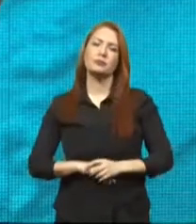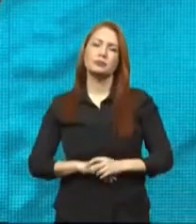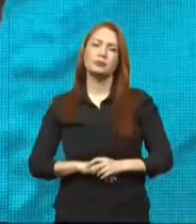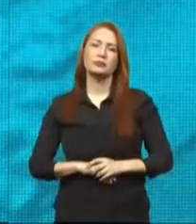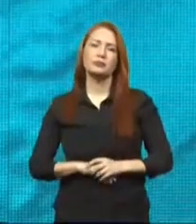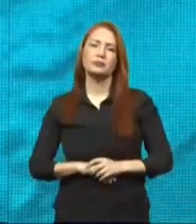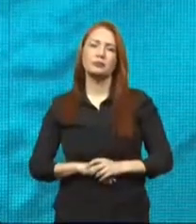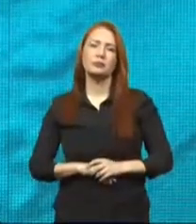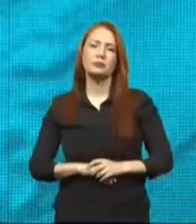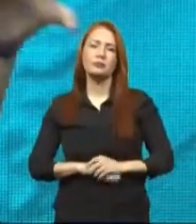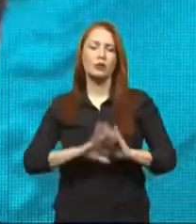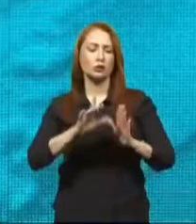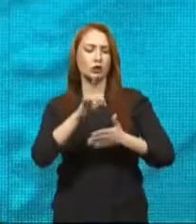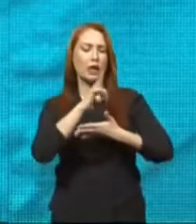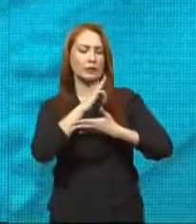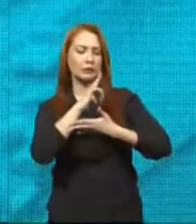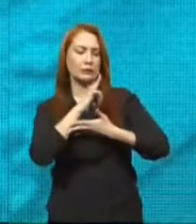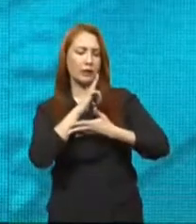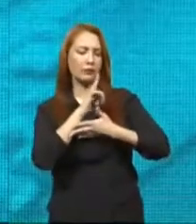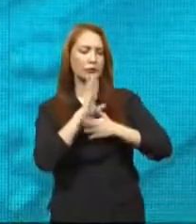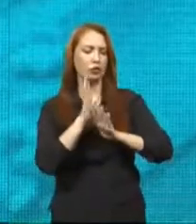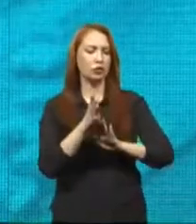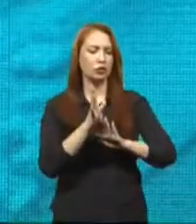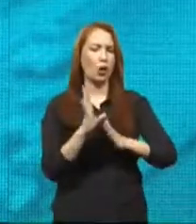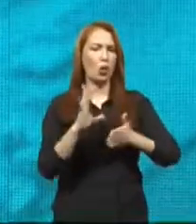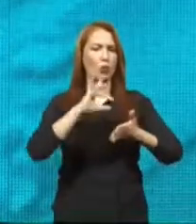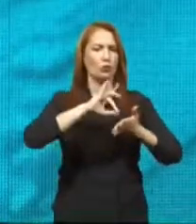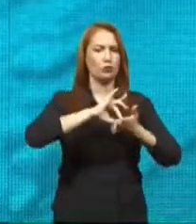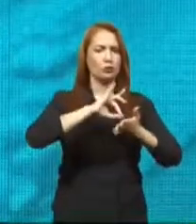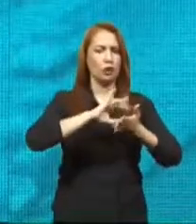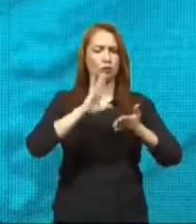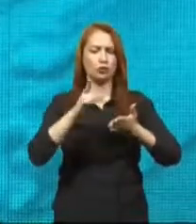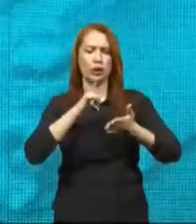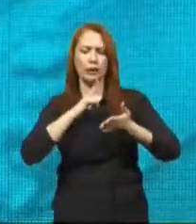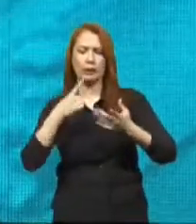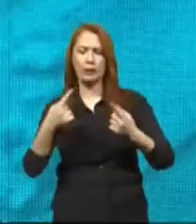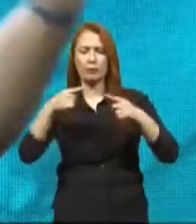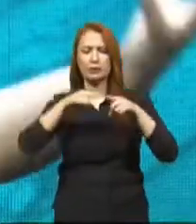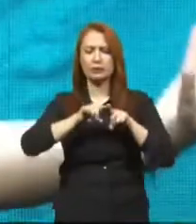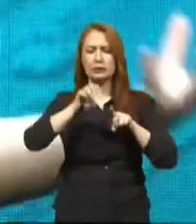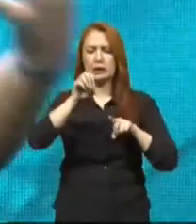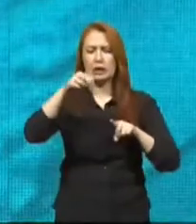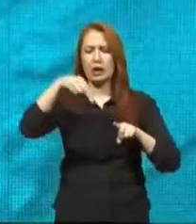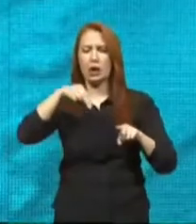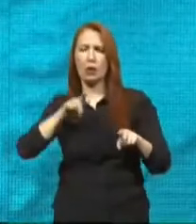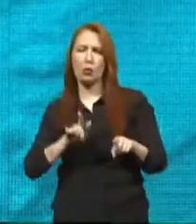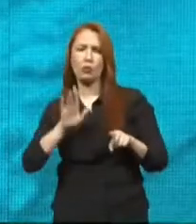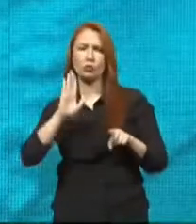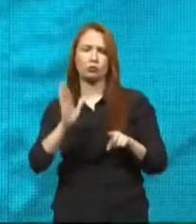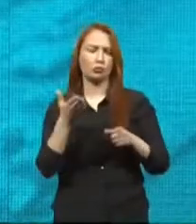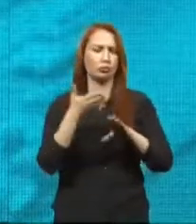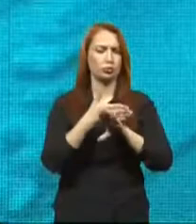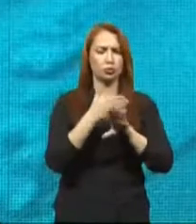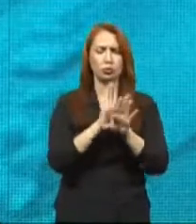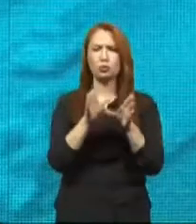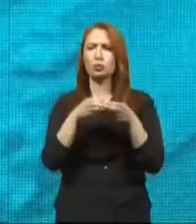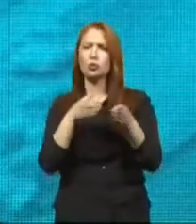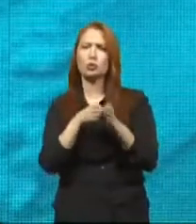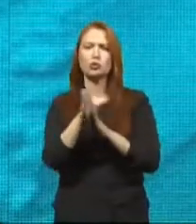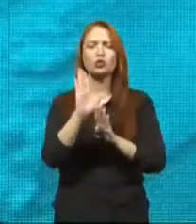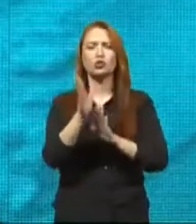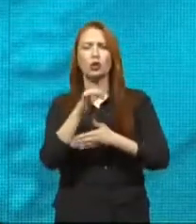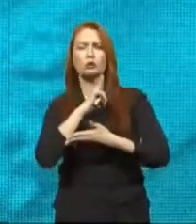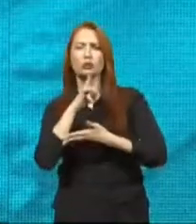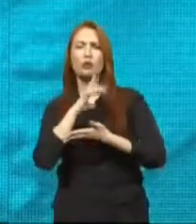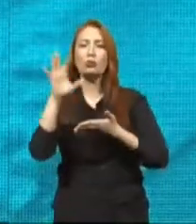Rolou a formalização ou uma parceria com alguma ONG que já está formalizada, né, que já faz parte dos conselhos, que já tem o cadastro na